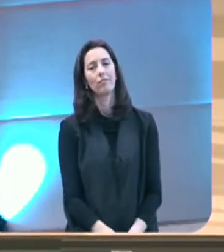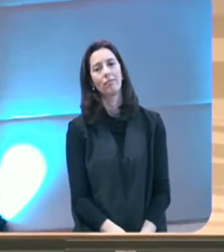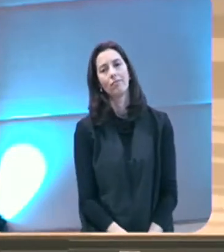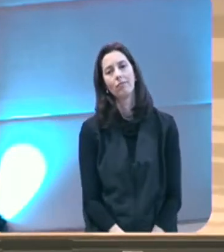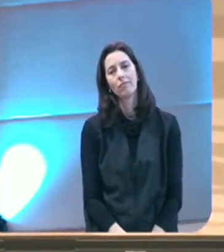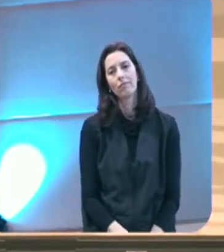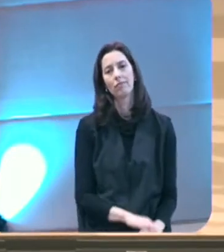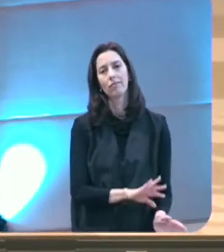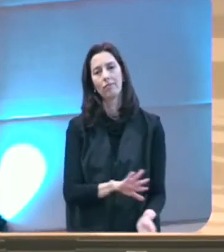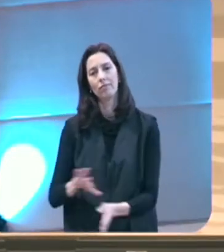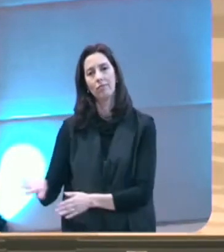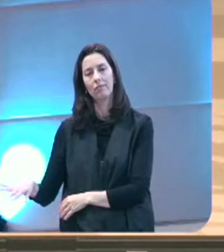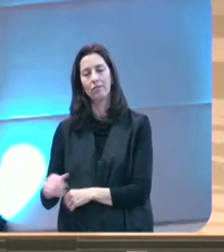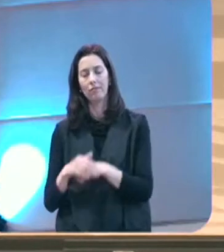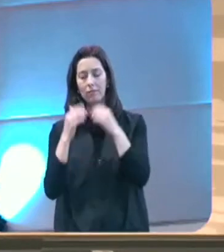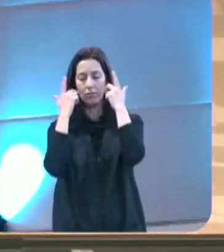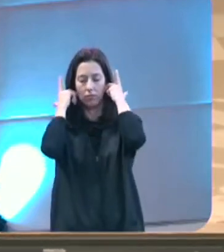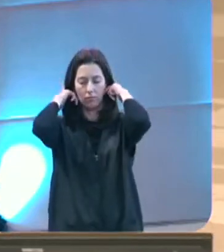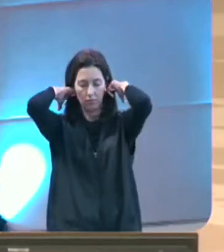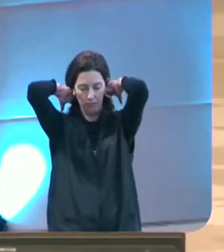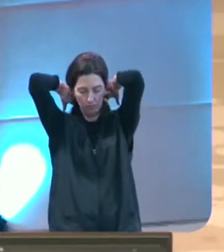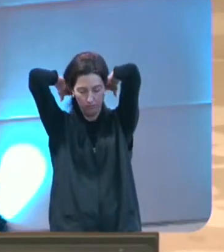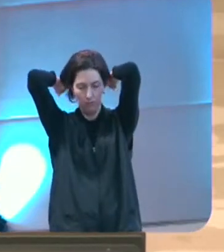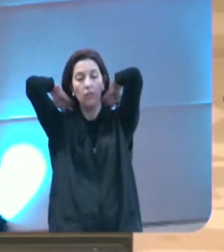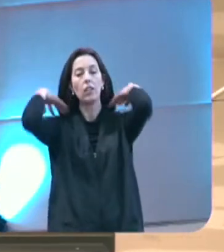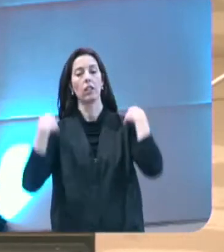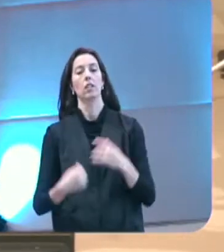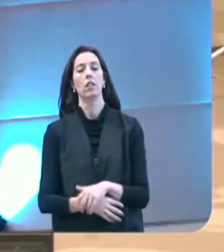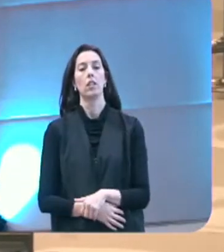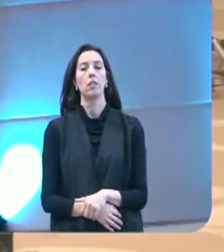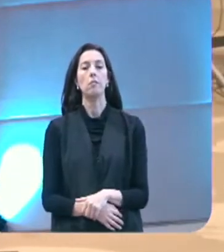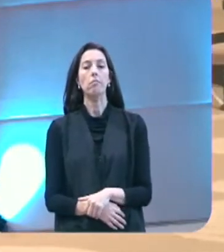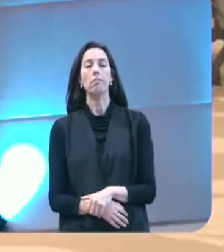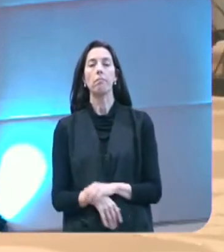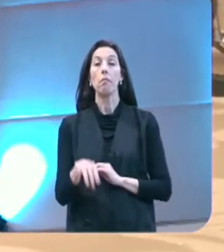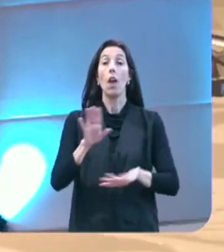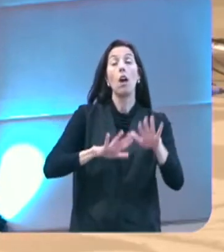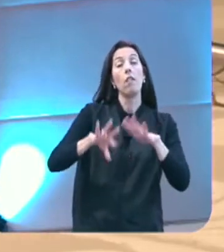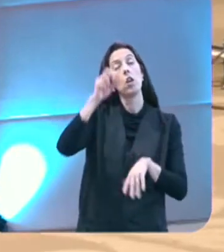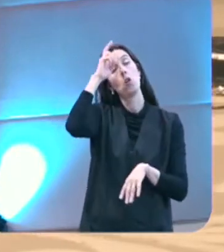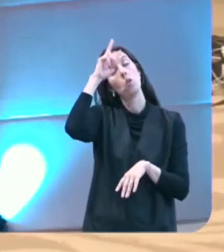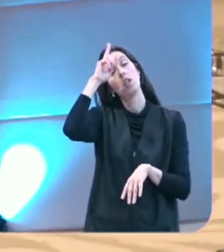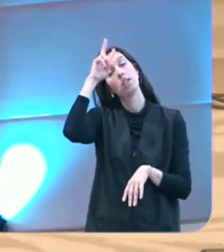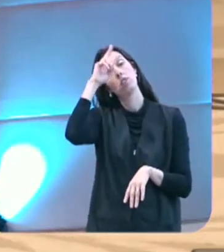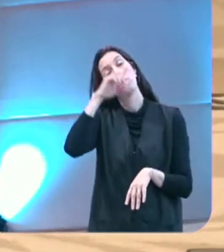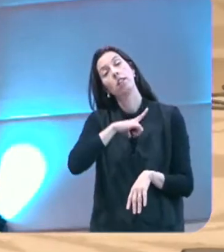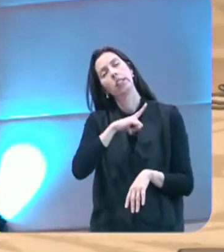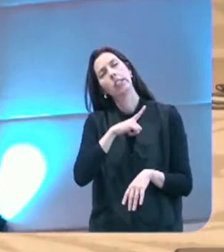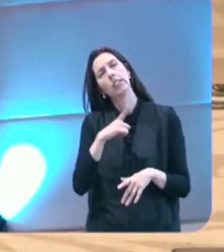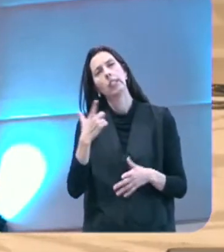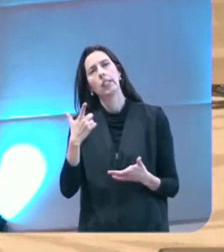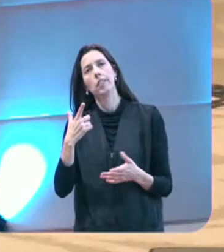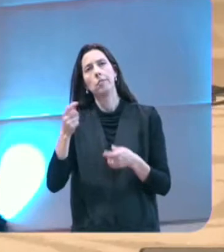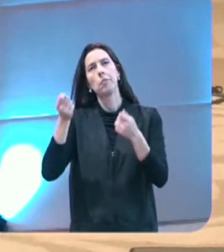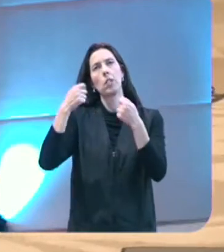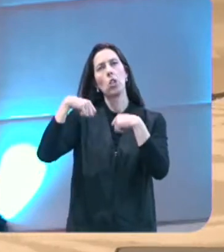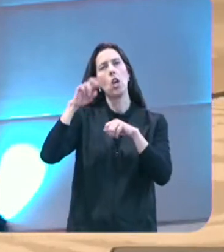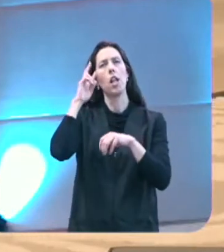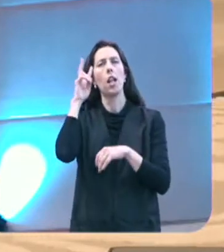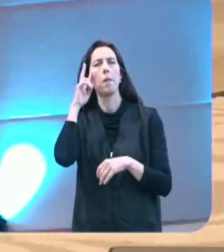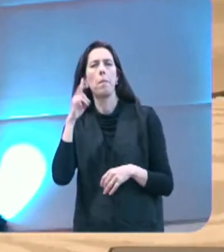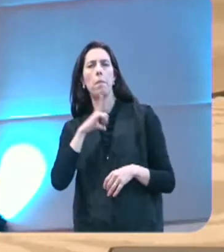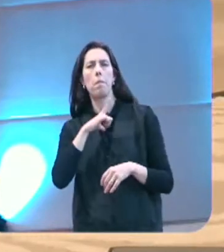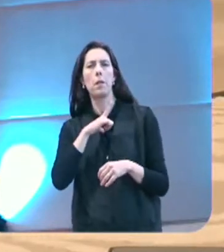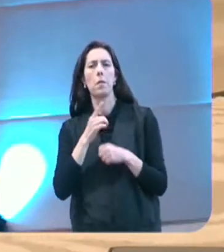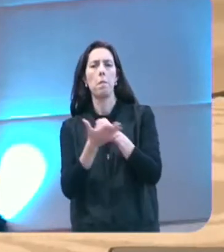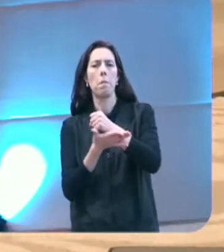é uma simples história, mas às vezes as histórias têm a capacidade de nos lembrar de princípios muito importantes. E não sei se o seu irmão conhece